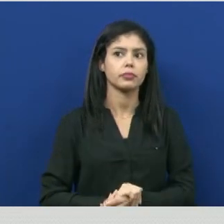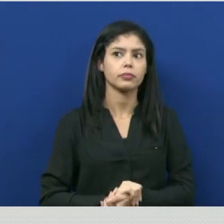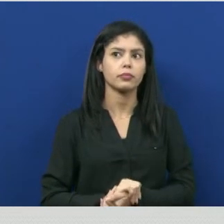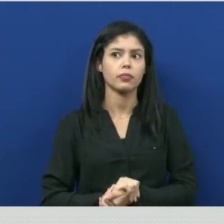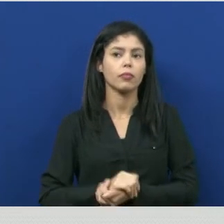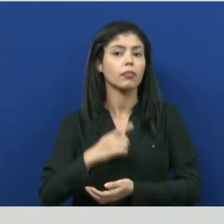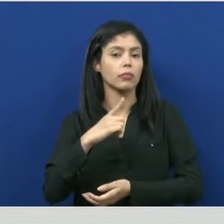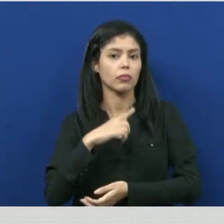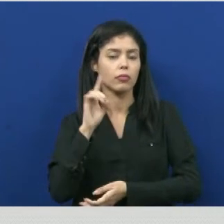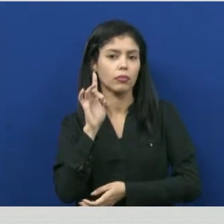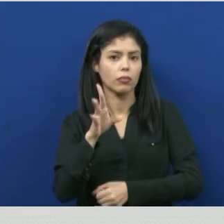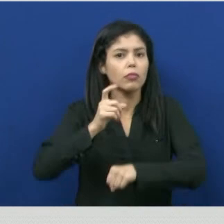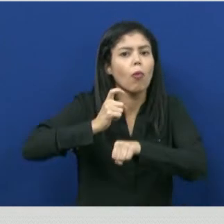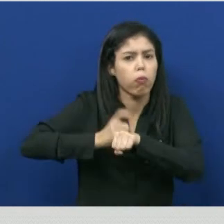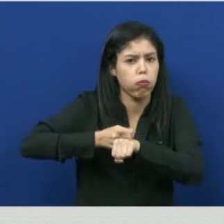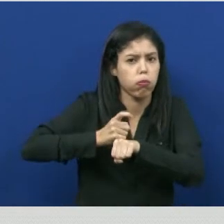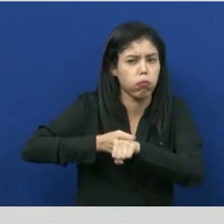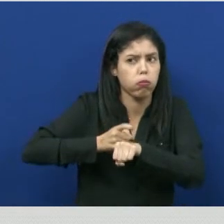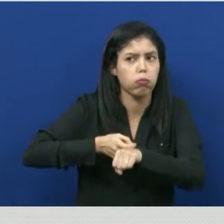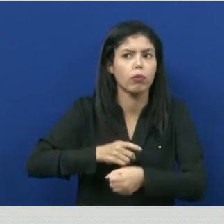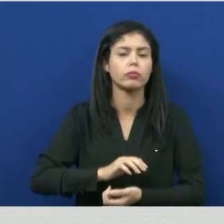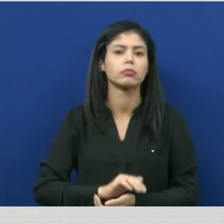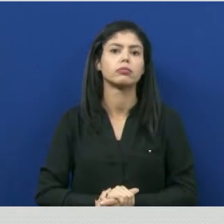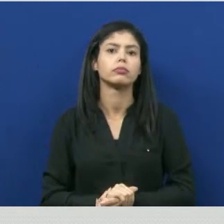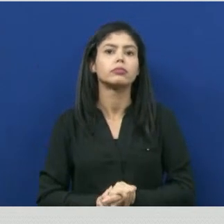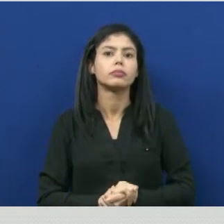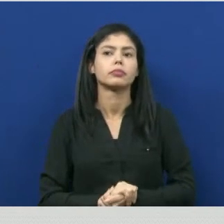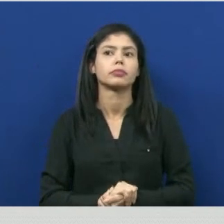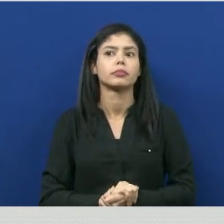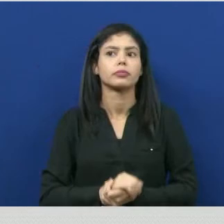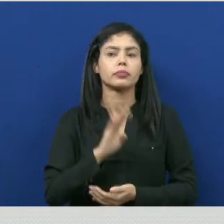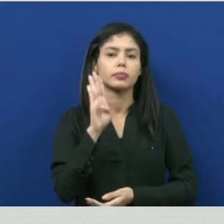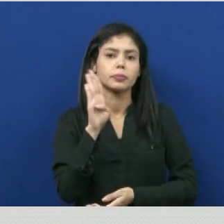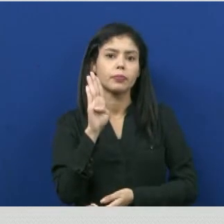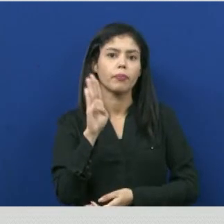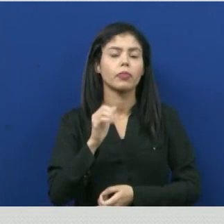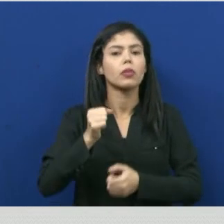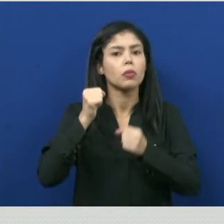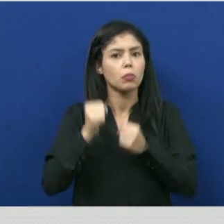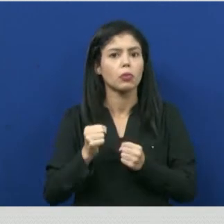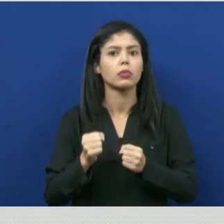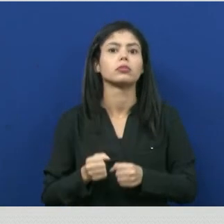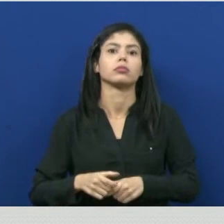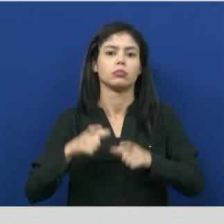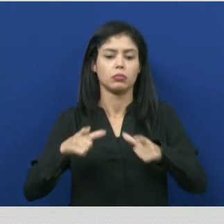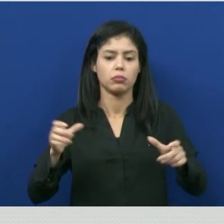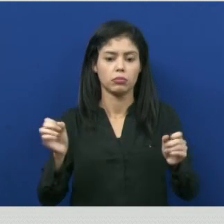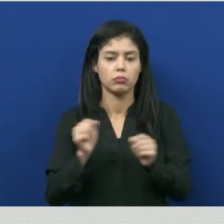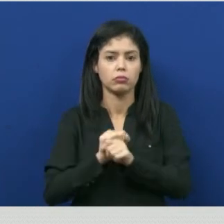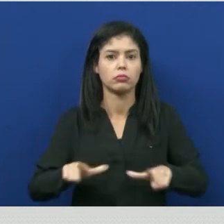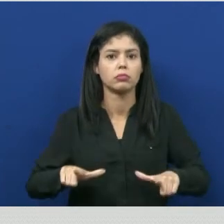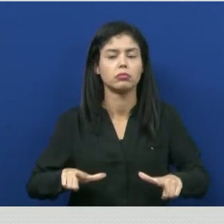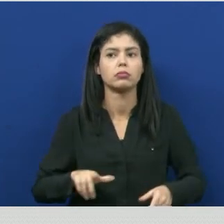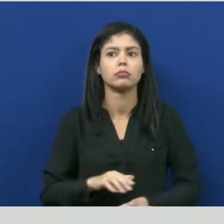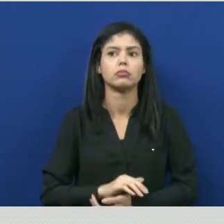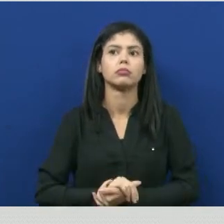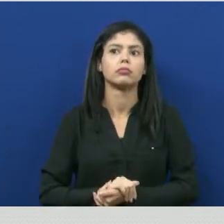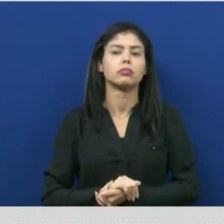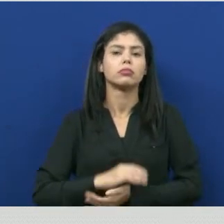ocorre somente nos sólidos? Letra B, pode ocorrer no vácuo? Letra